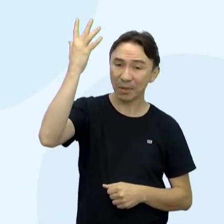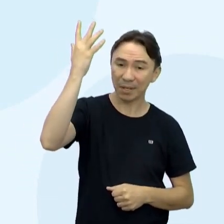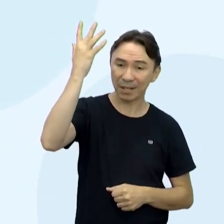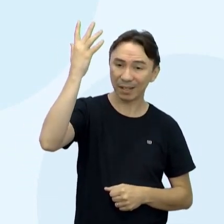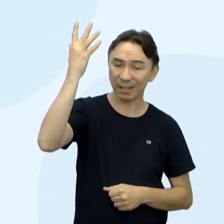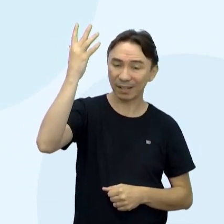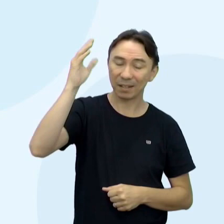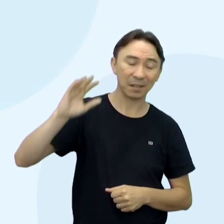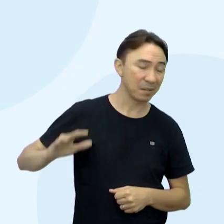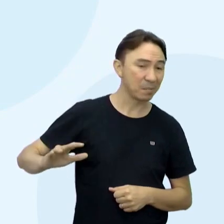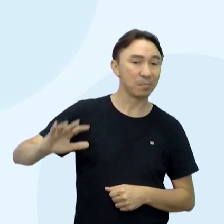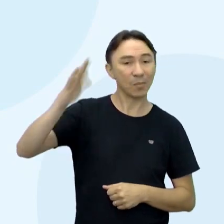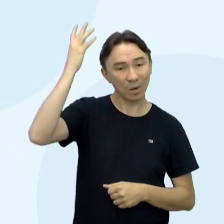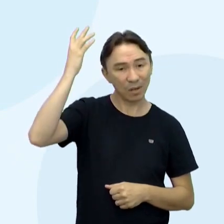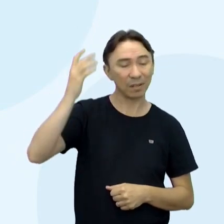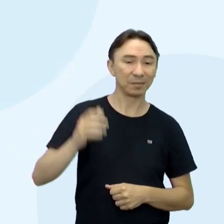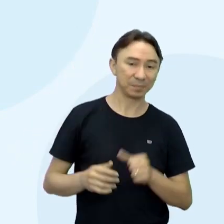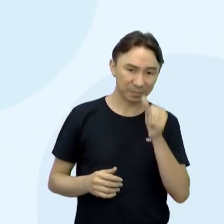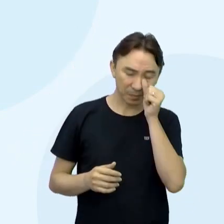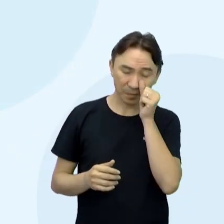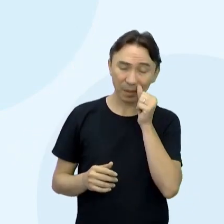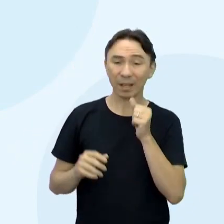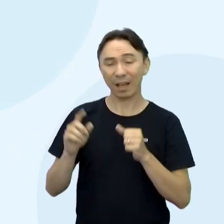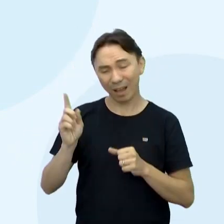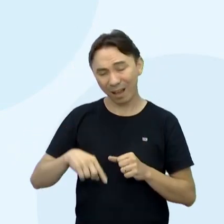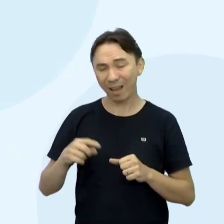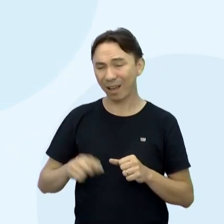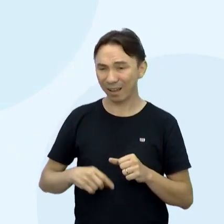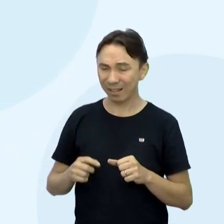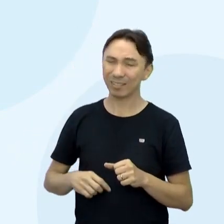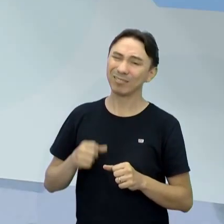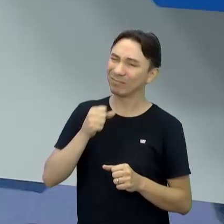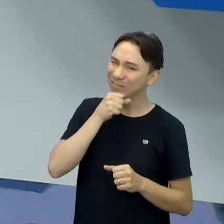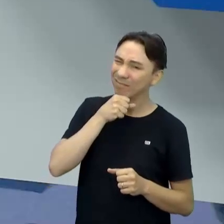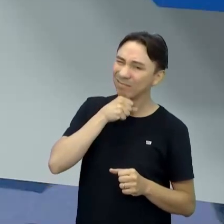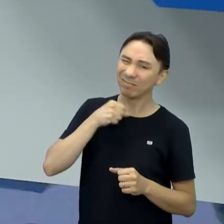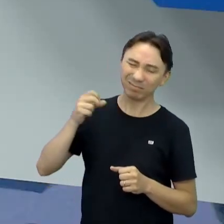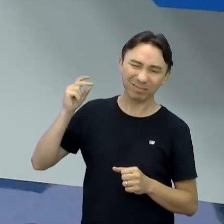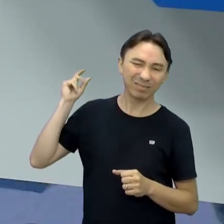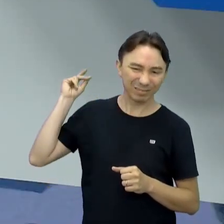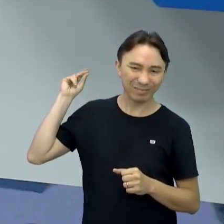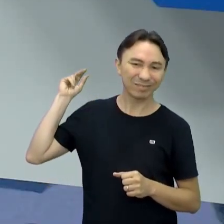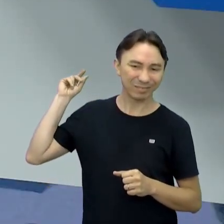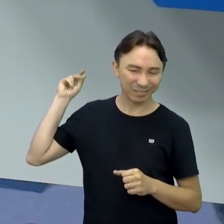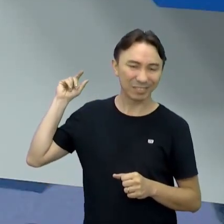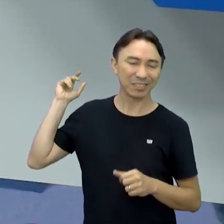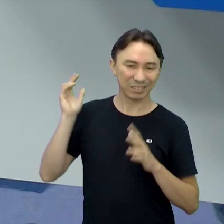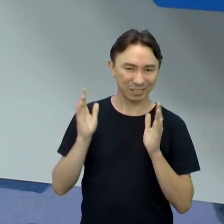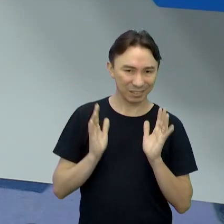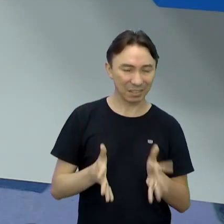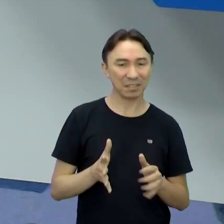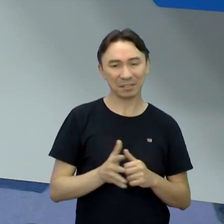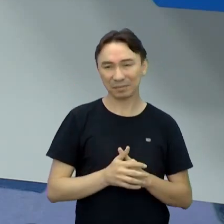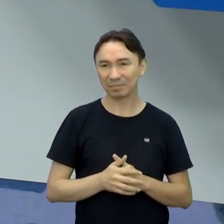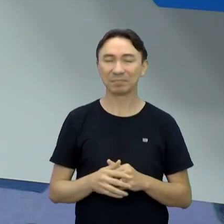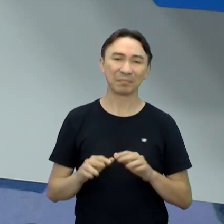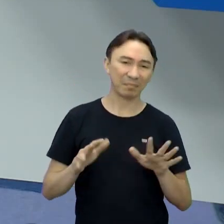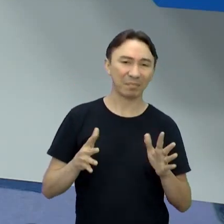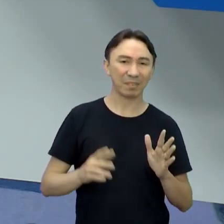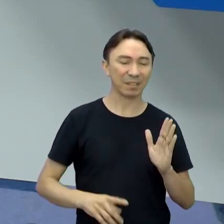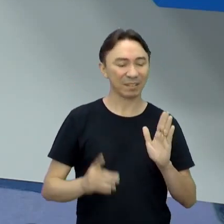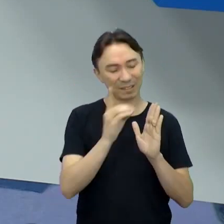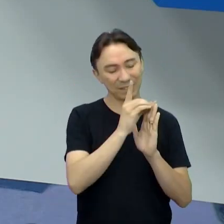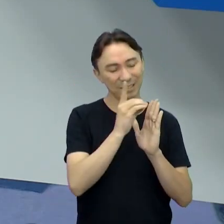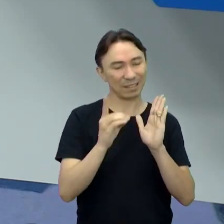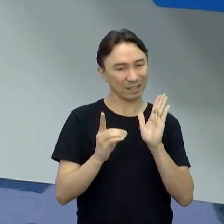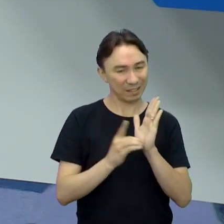happening é um movimento bastante antigo, né? E ele vem da década de 60,